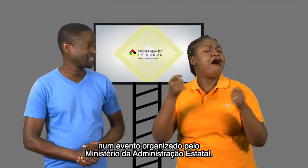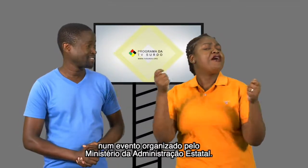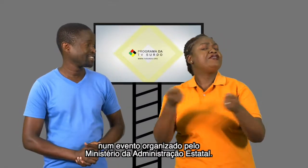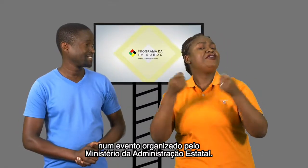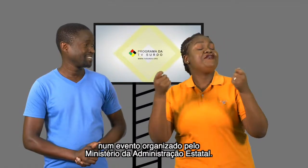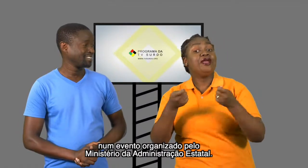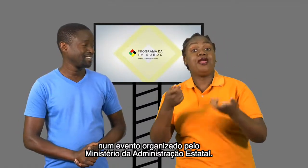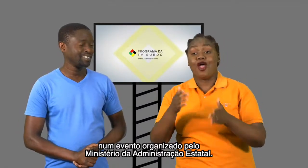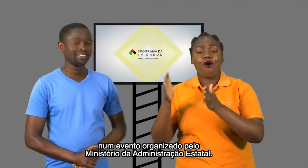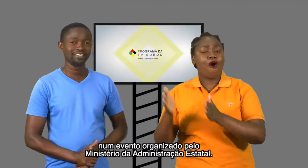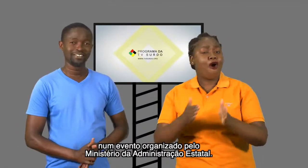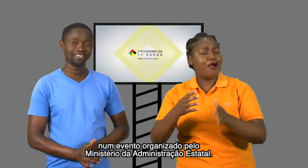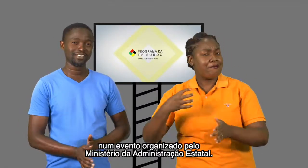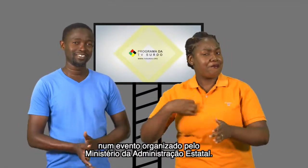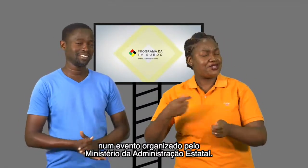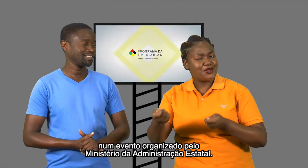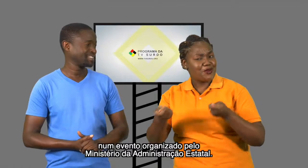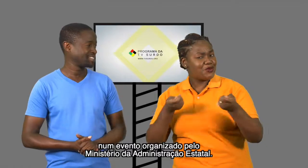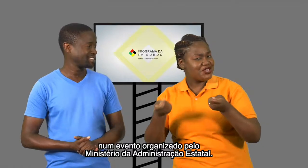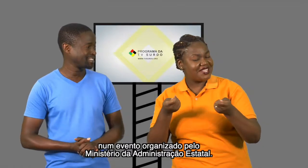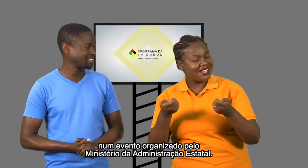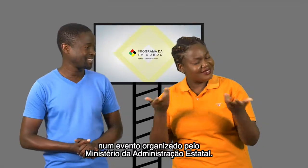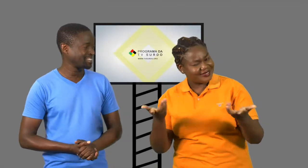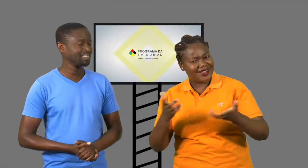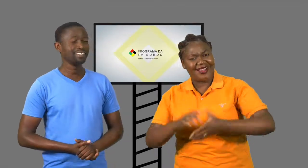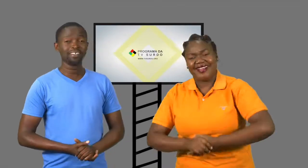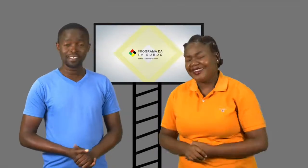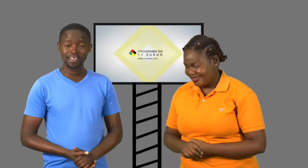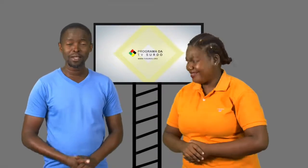organizado pelo ministério da administração estatal